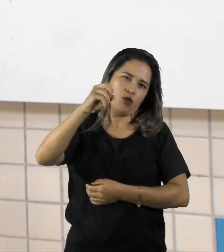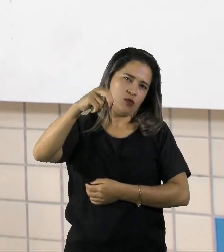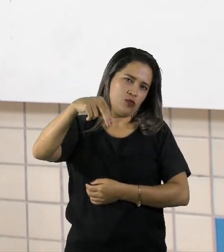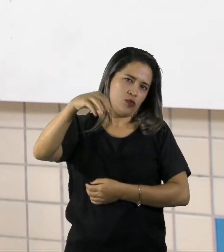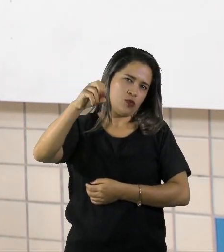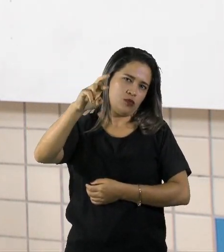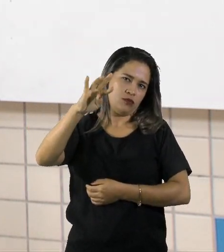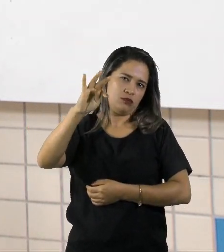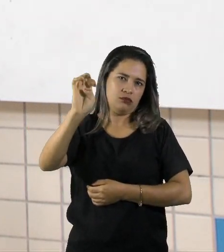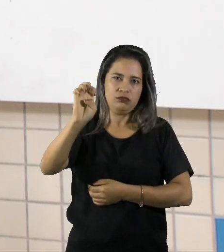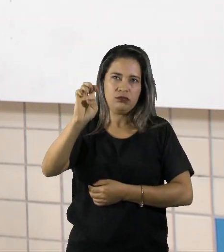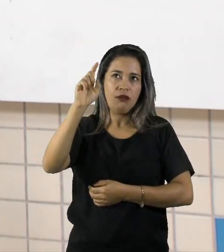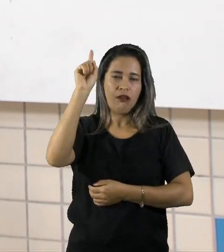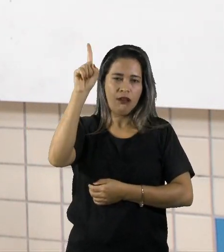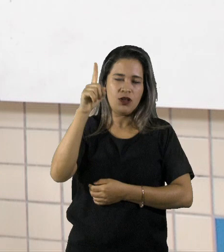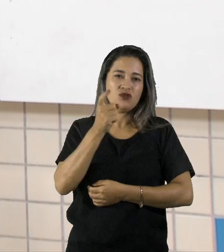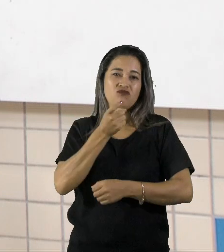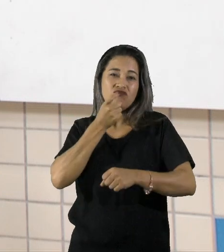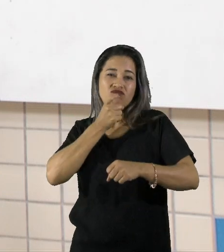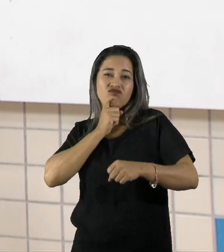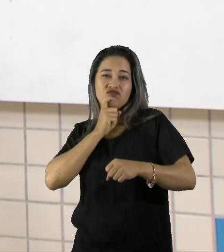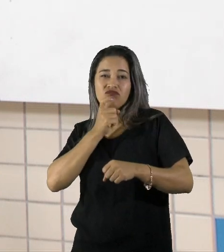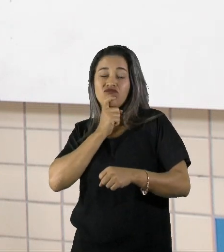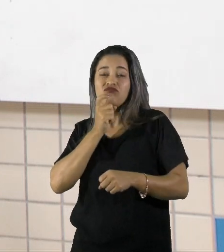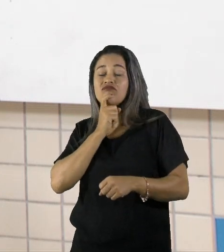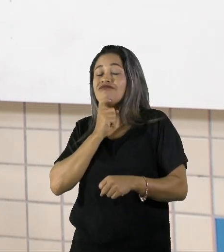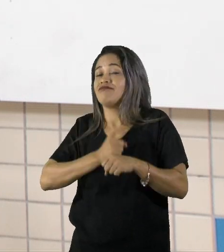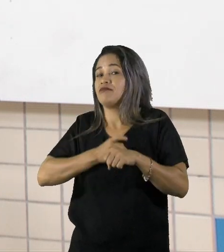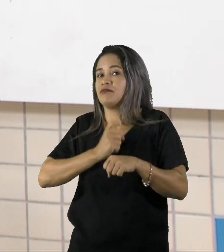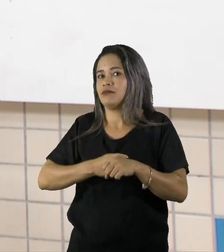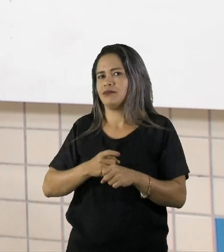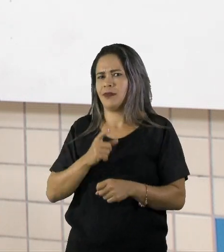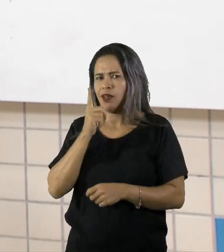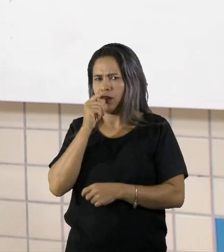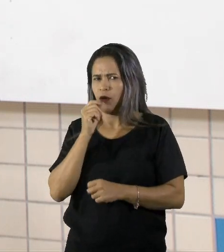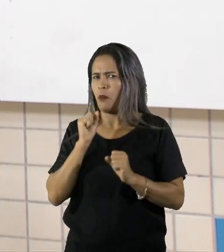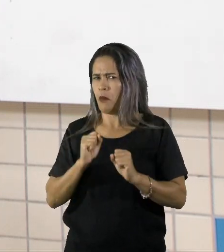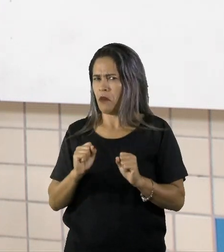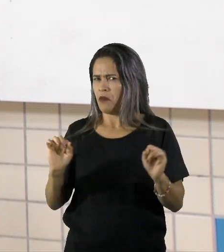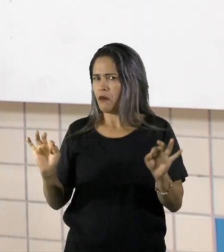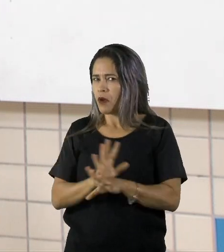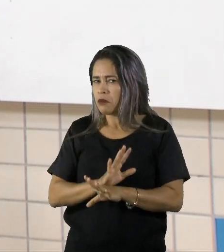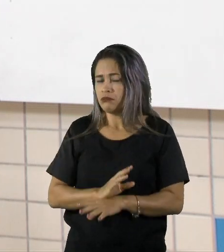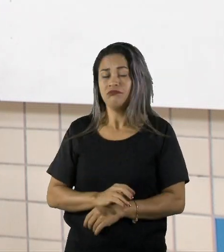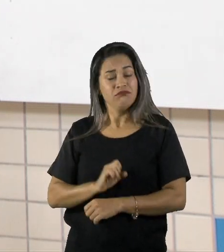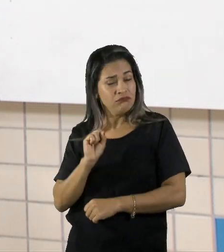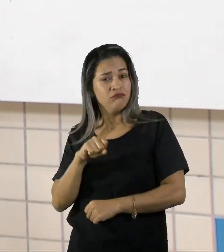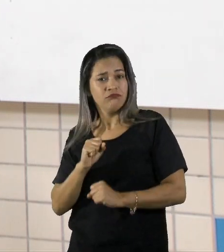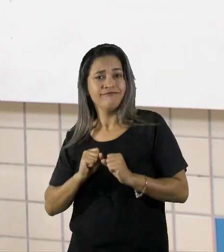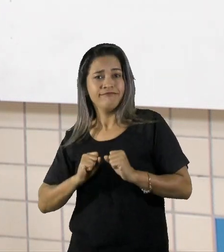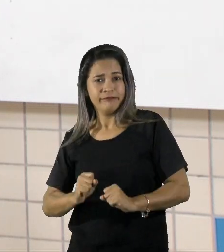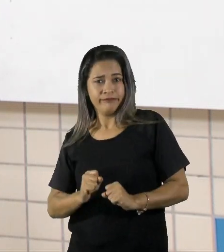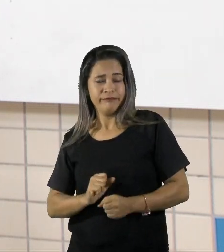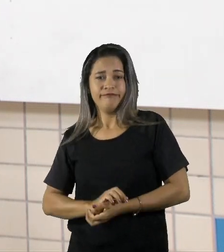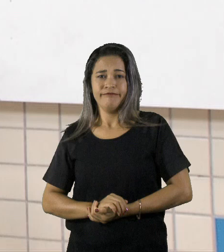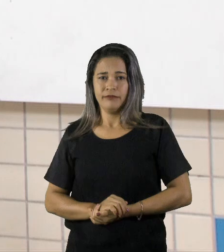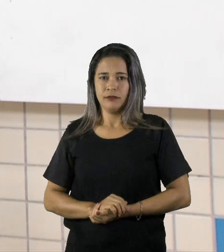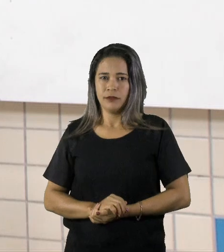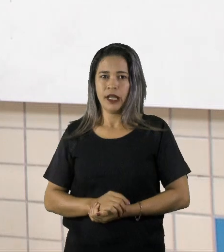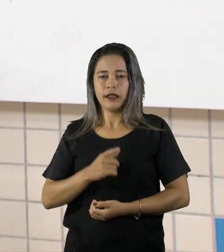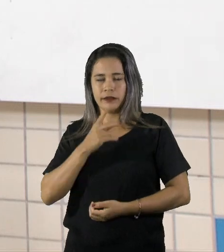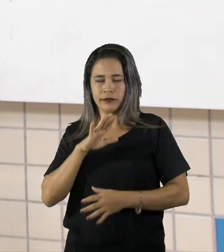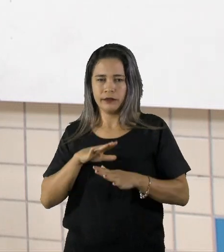Então, a água pode acabar? Pode, porque aquela quantidade que nós podemos consumir